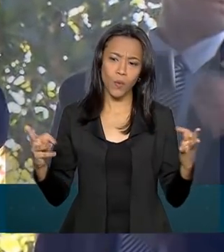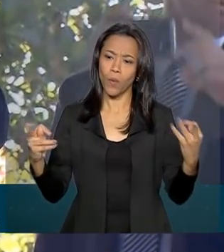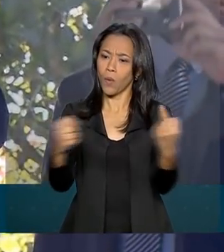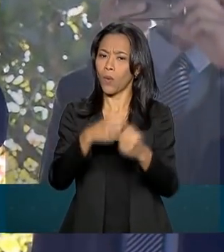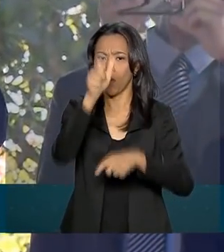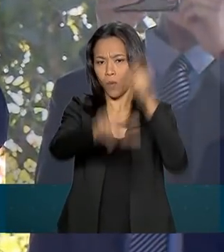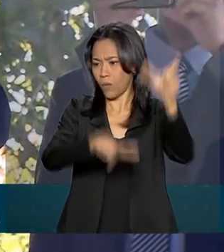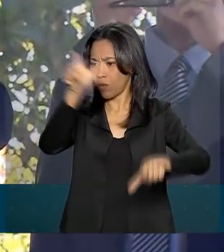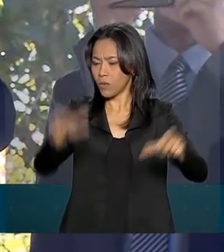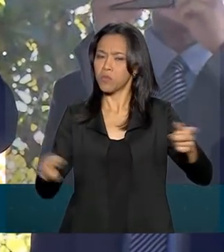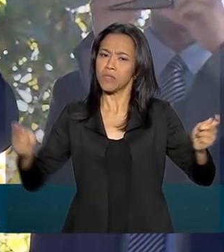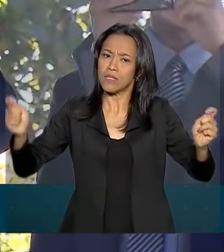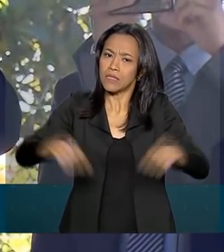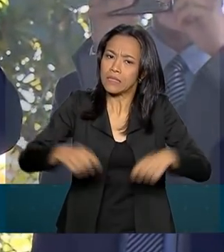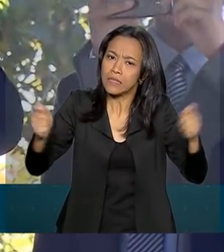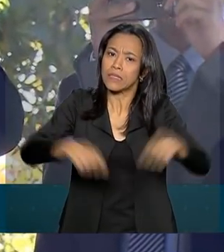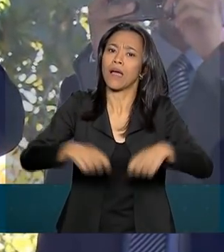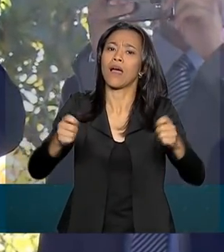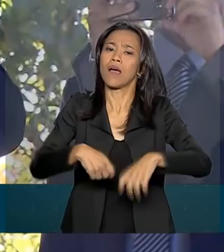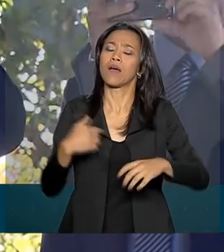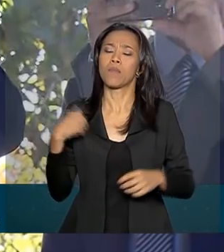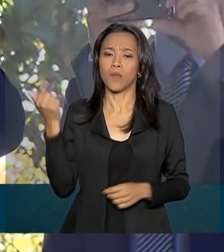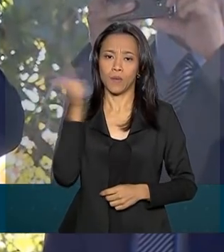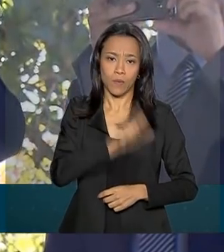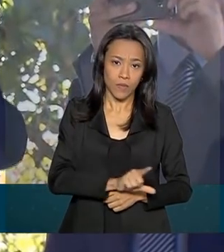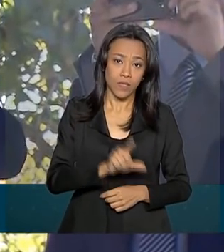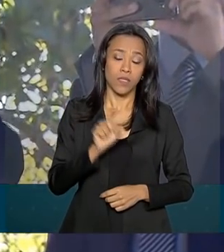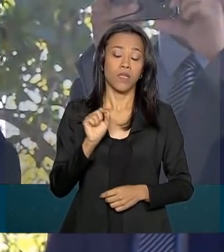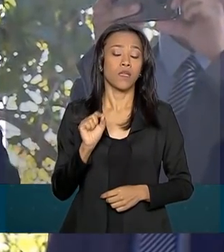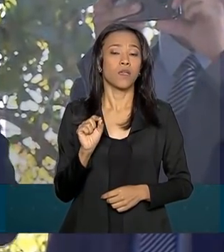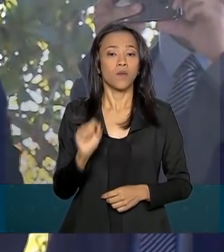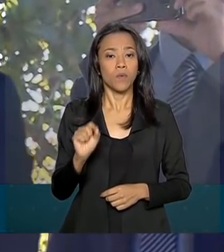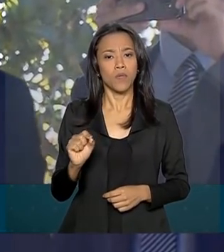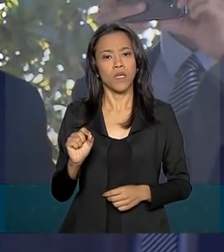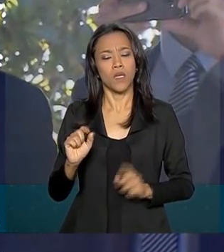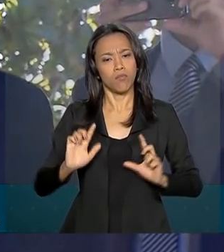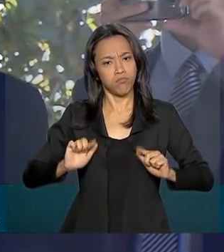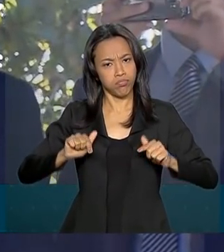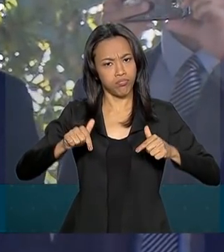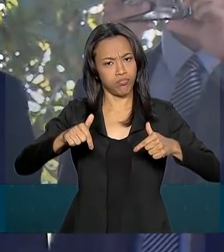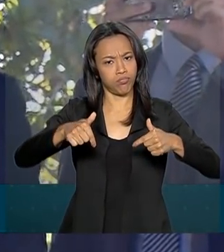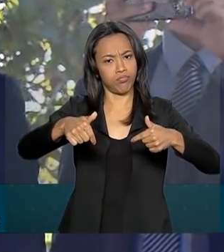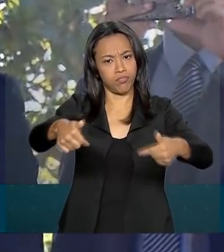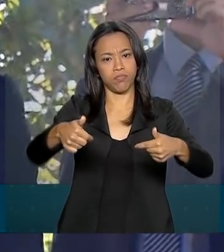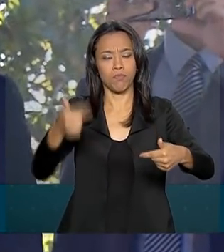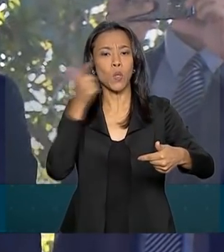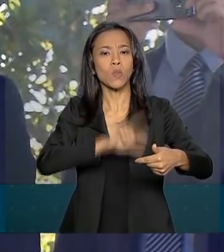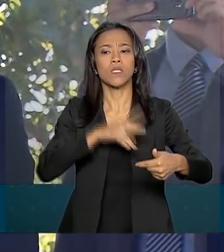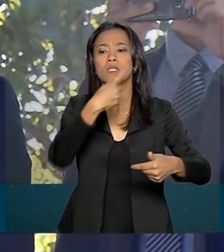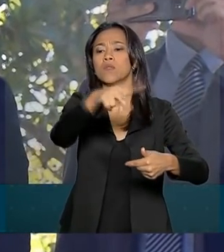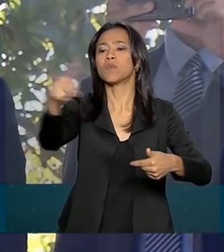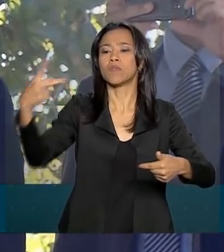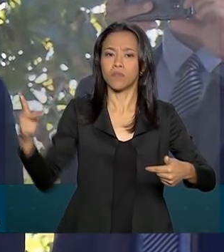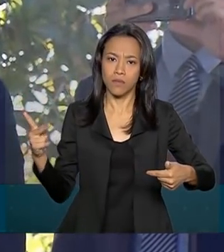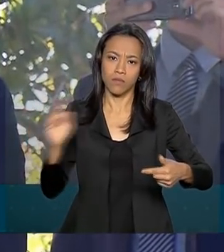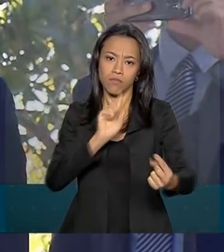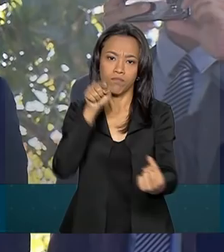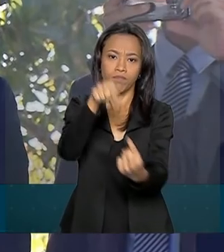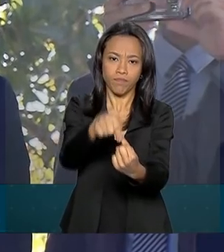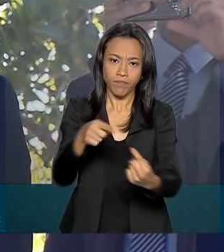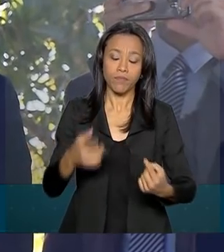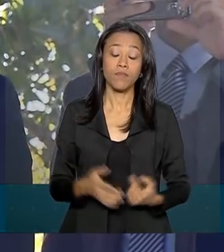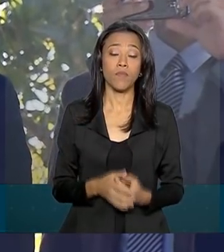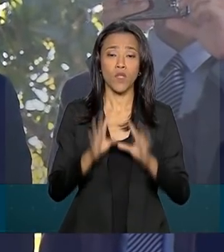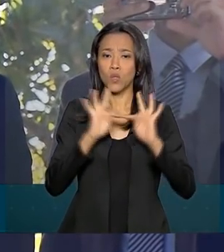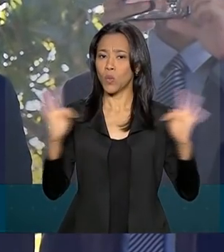a função, o cargo ou a condição ao qual se propuseram e lutaram por ela. Todos são